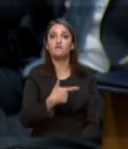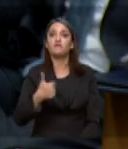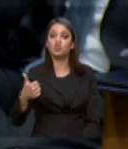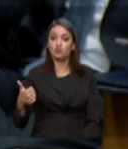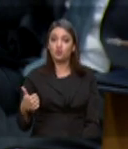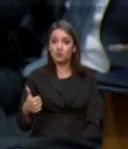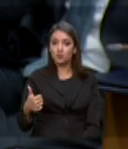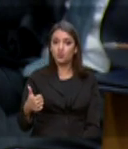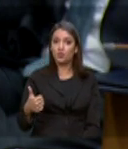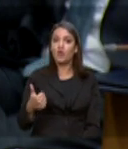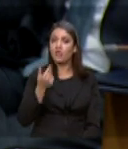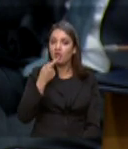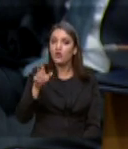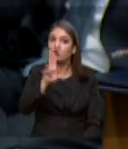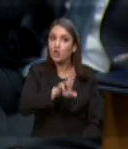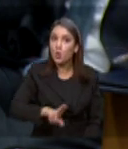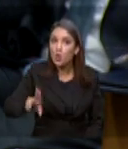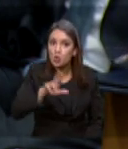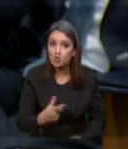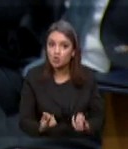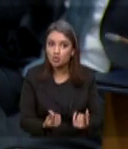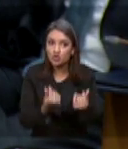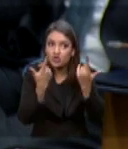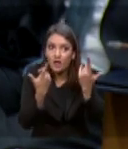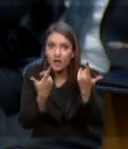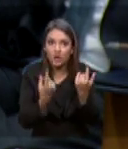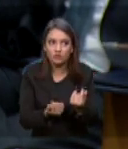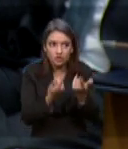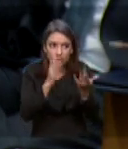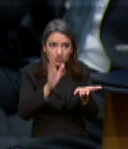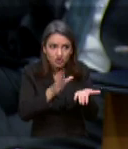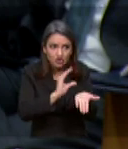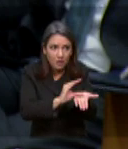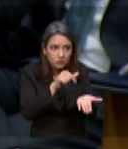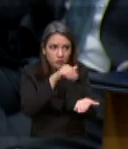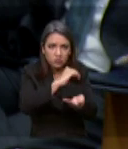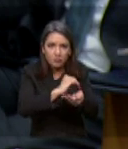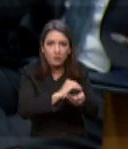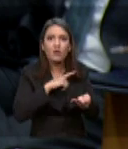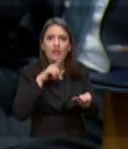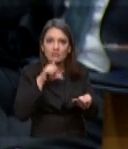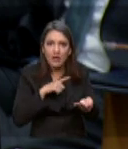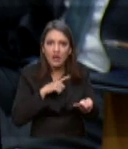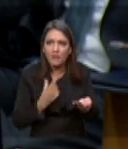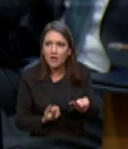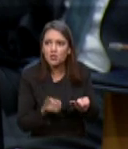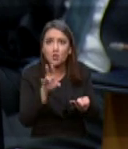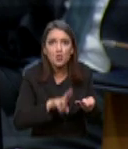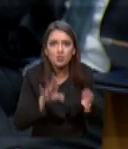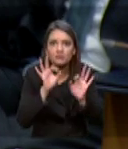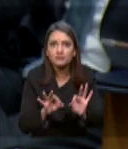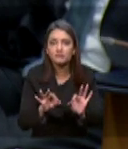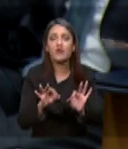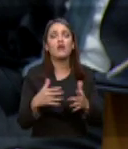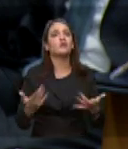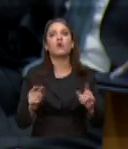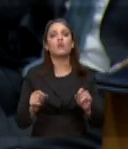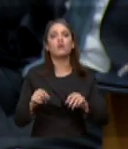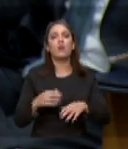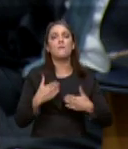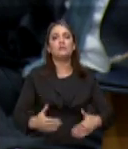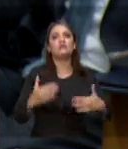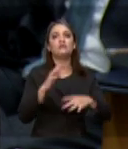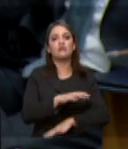execução e não de empenho, estamos falando de liquidação do orçamento, de efetivo resultado na ponta, o Ministério do Meio Ambiente